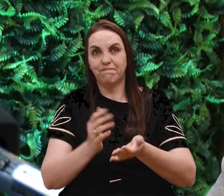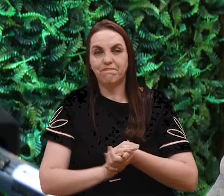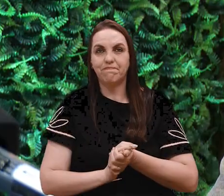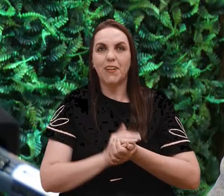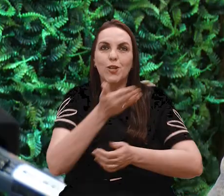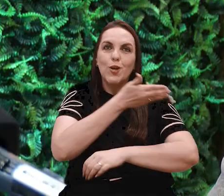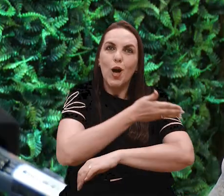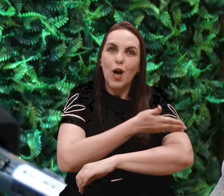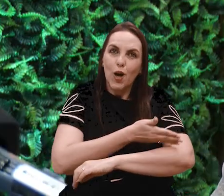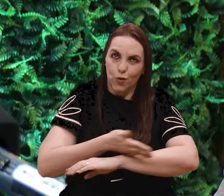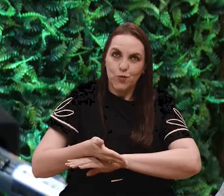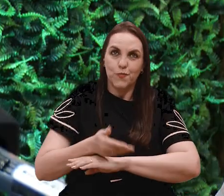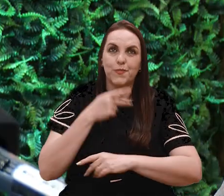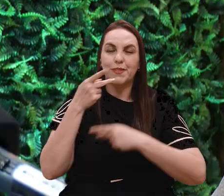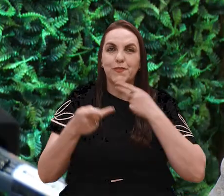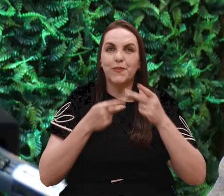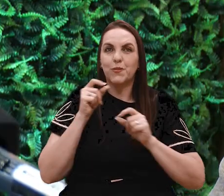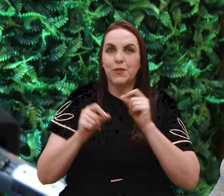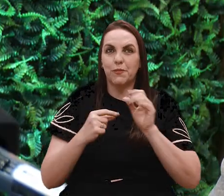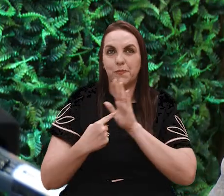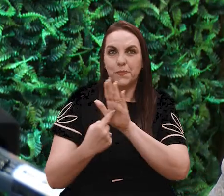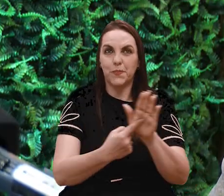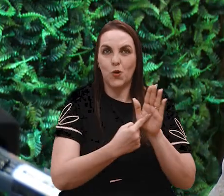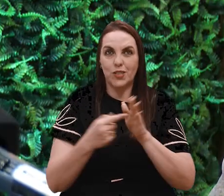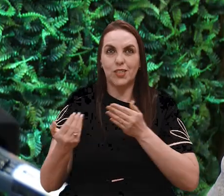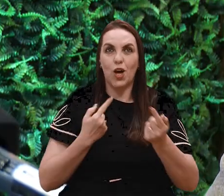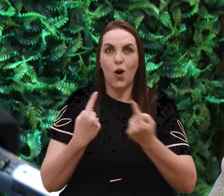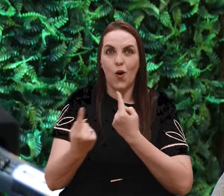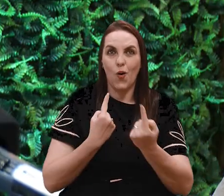dizer que isso demonstra que a Rota do Sol ela não é